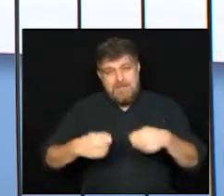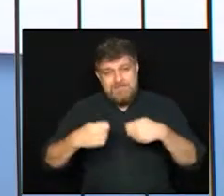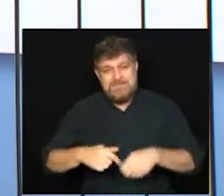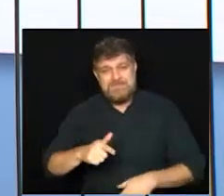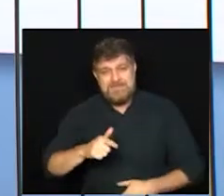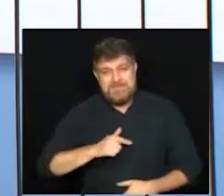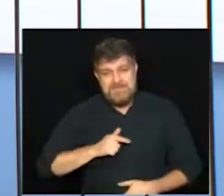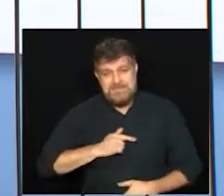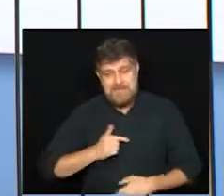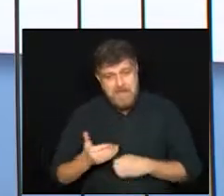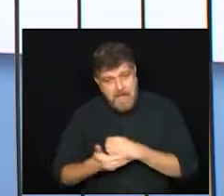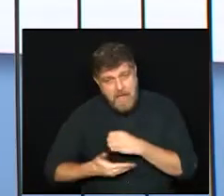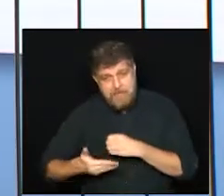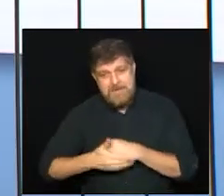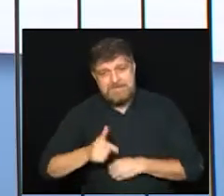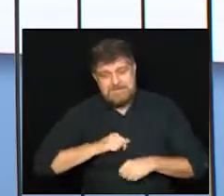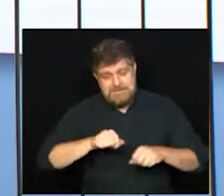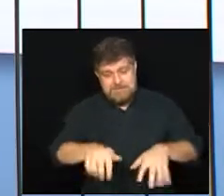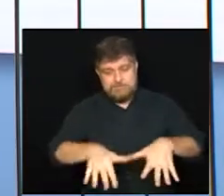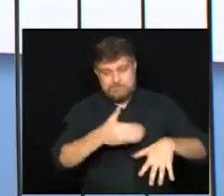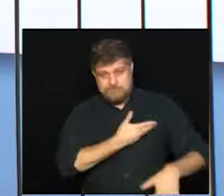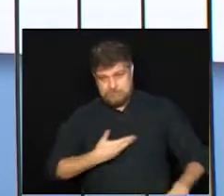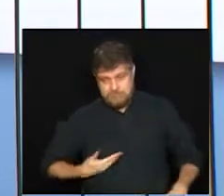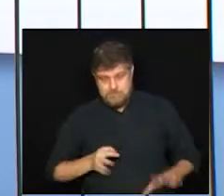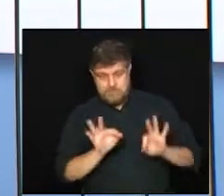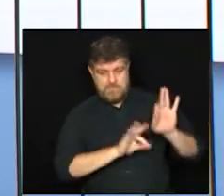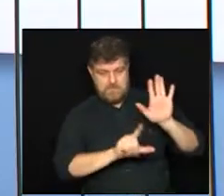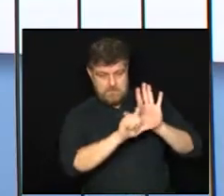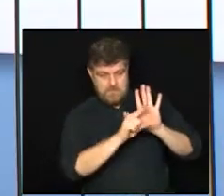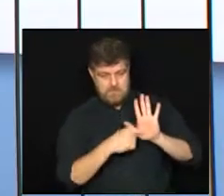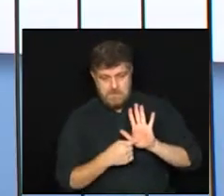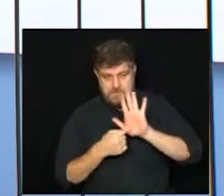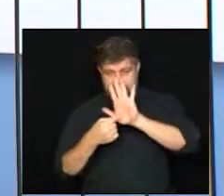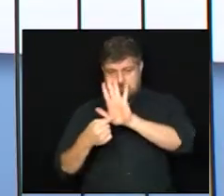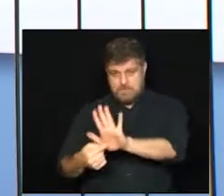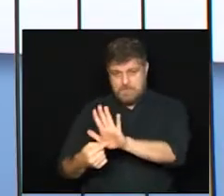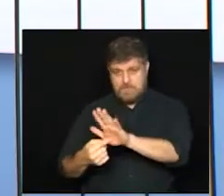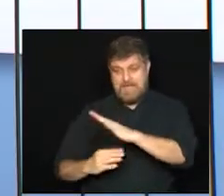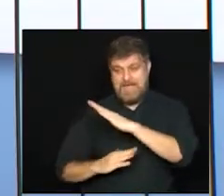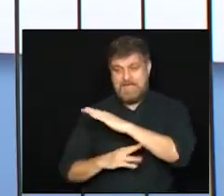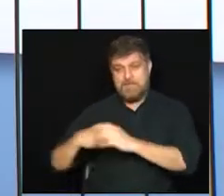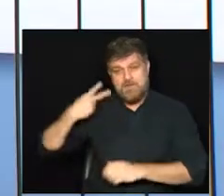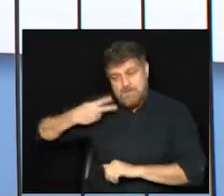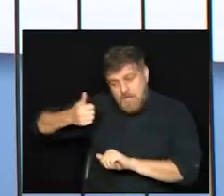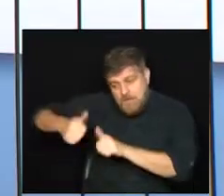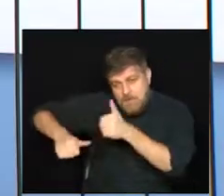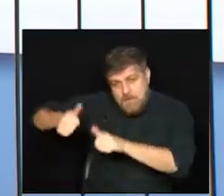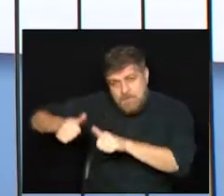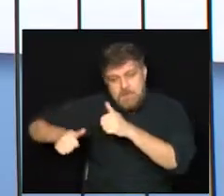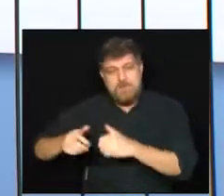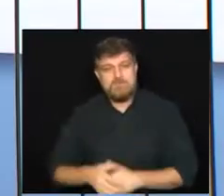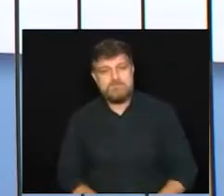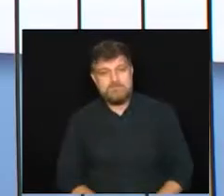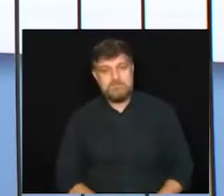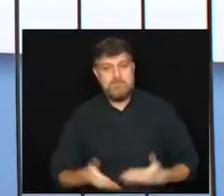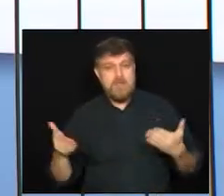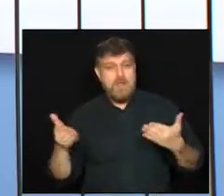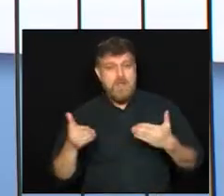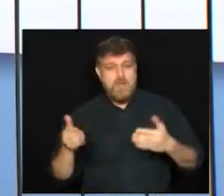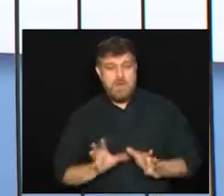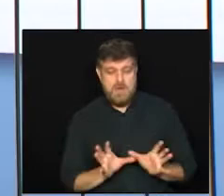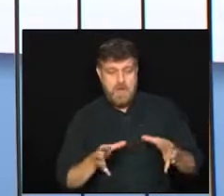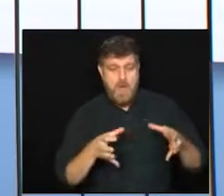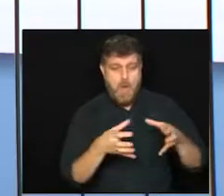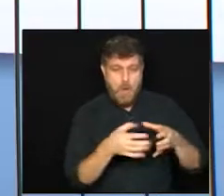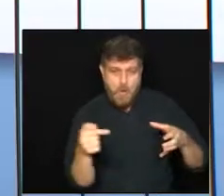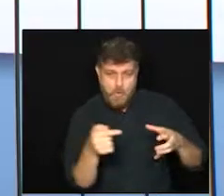aí essenciais para que o projeto seja apresentado aqui no Legislativo Campineiro. Agora, uma outra comissão que